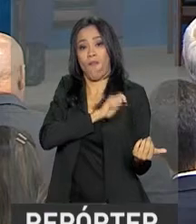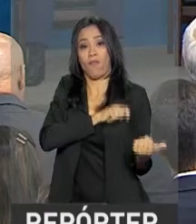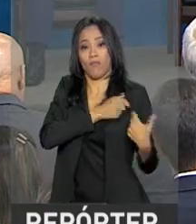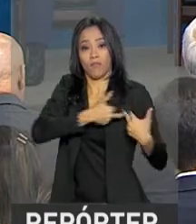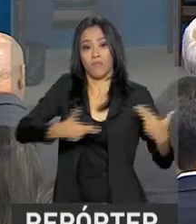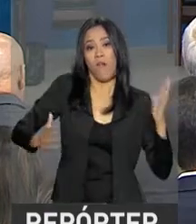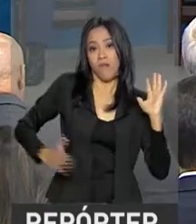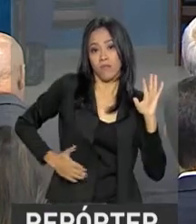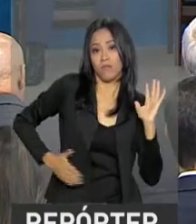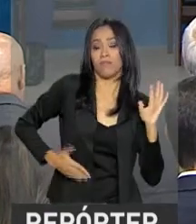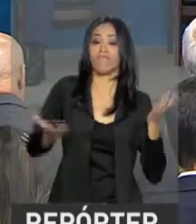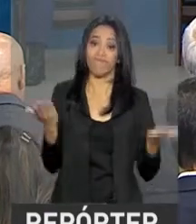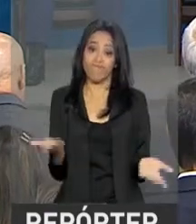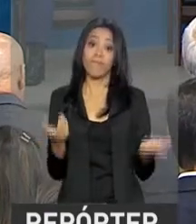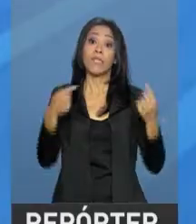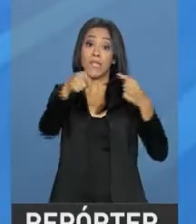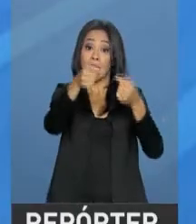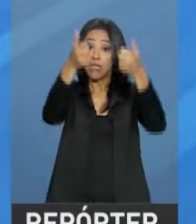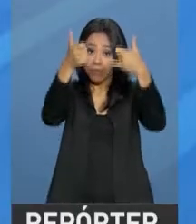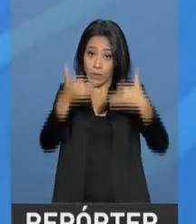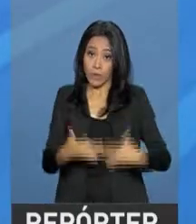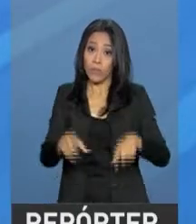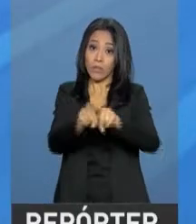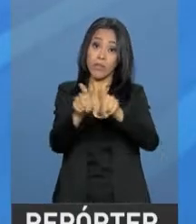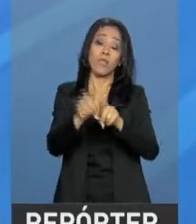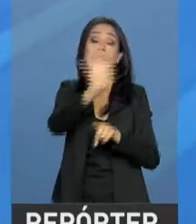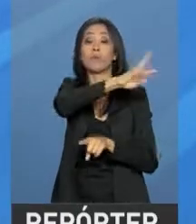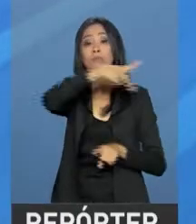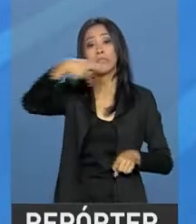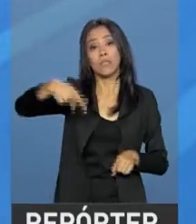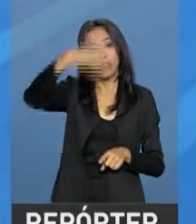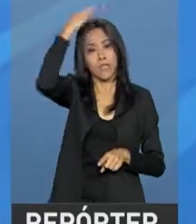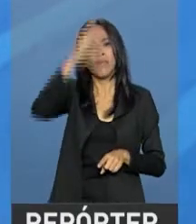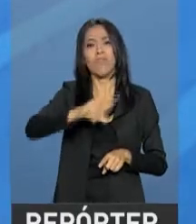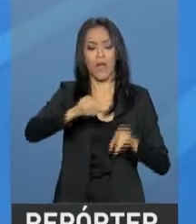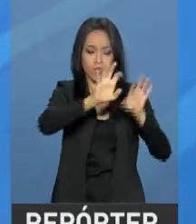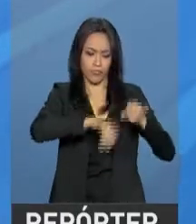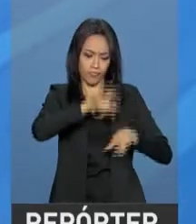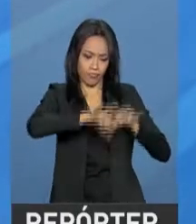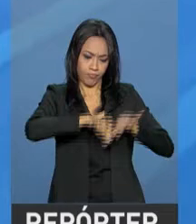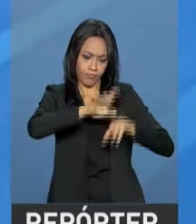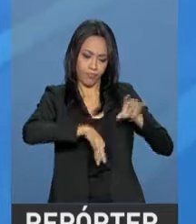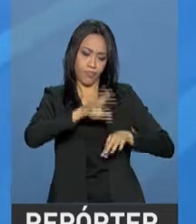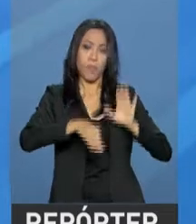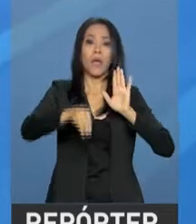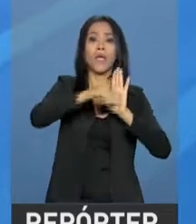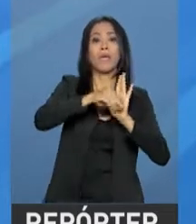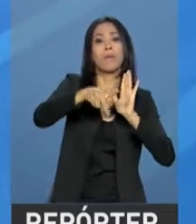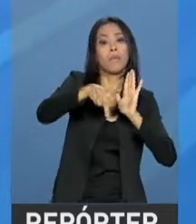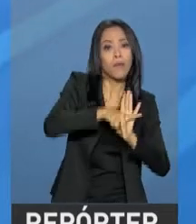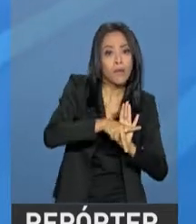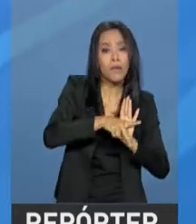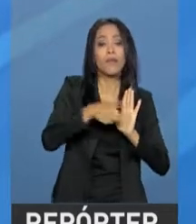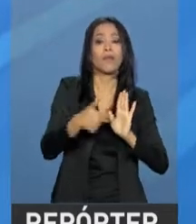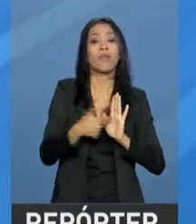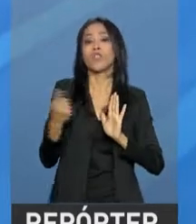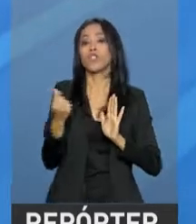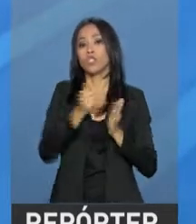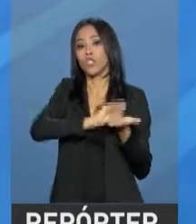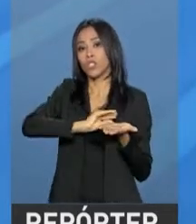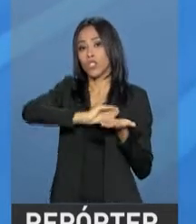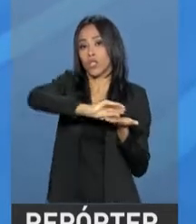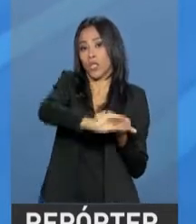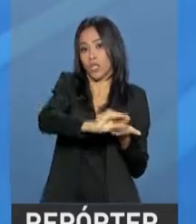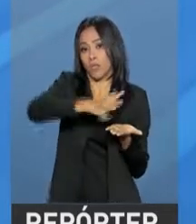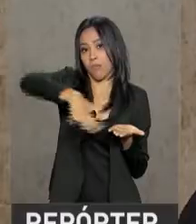raul jungmann também afirmou que o presidente michel temer deve editar medida provisória nos próximos dias repassando recursos para a